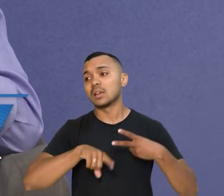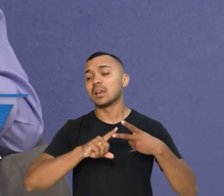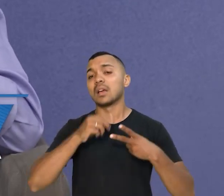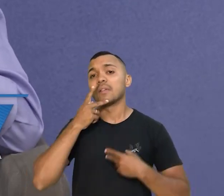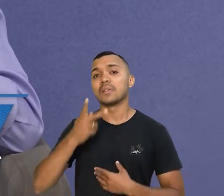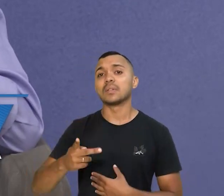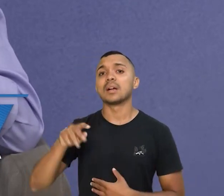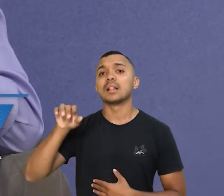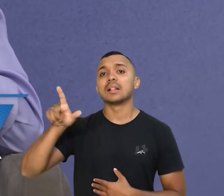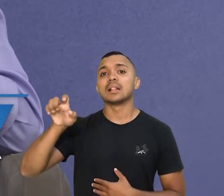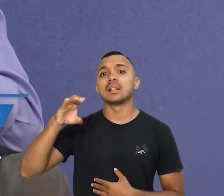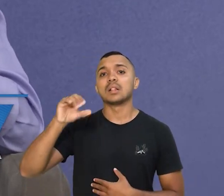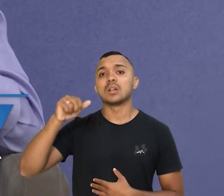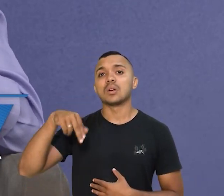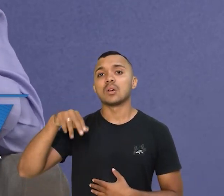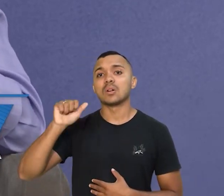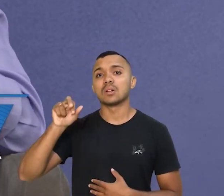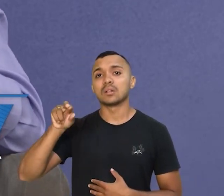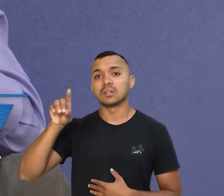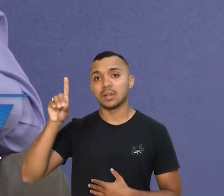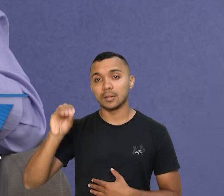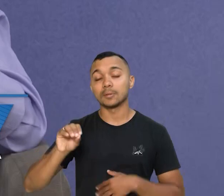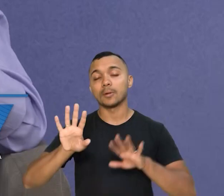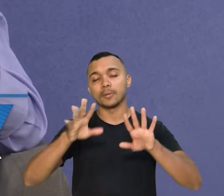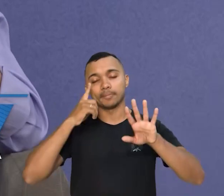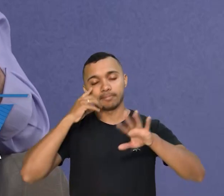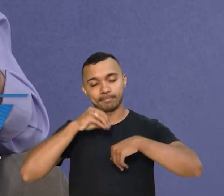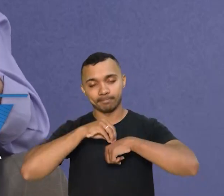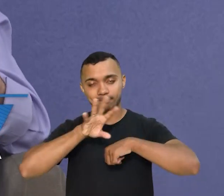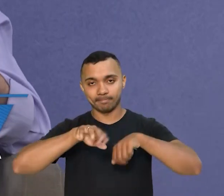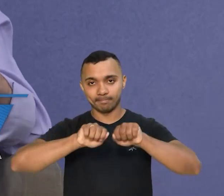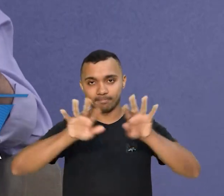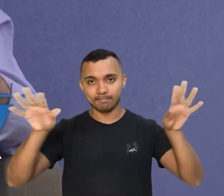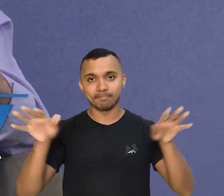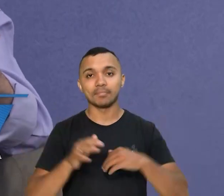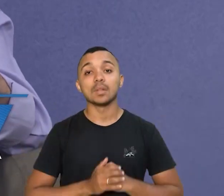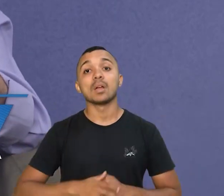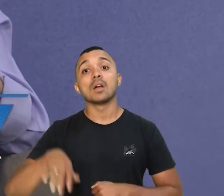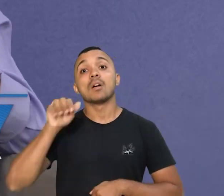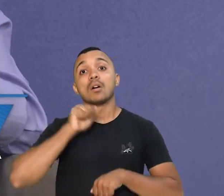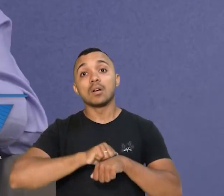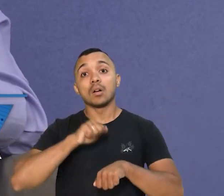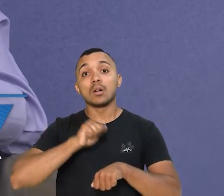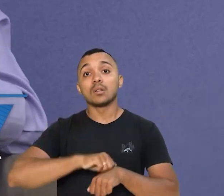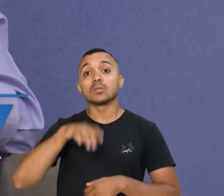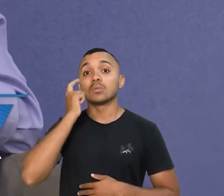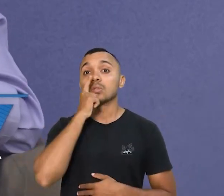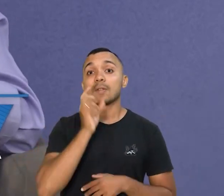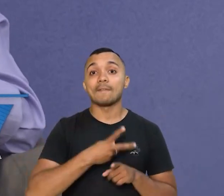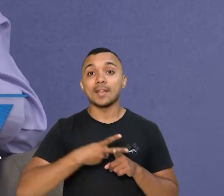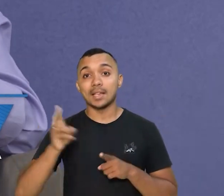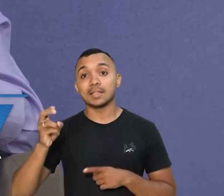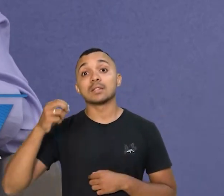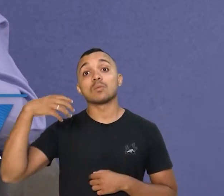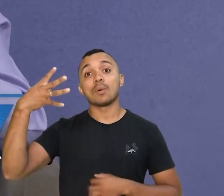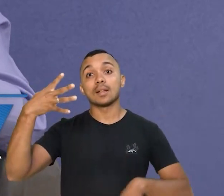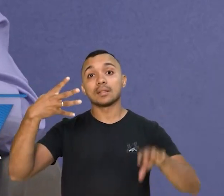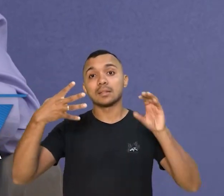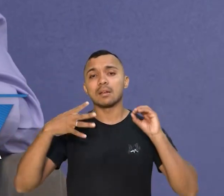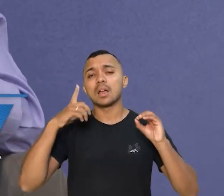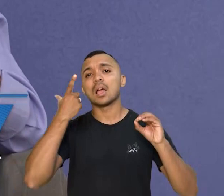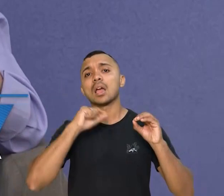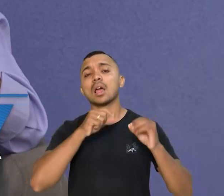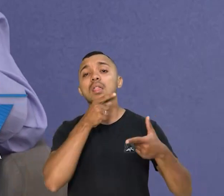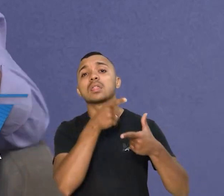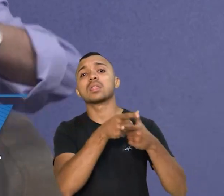fala, você imagina ele deve estar irritado. Pois é, porque é o seguinte... O Fortaleza ganhou nesse mesmo gramado do Fluminense 4-0. Aliás, quem reclamou do gramado foi o